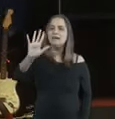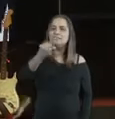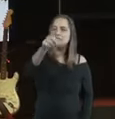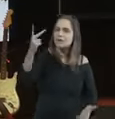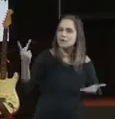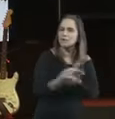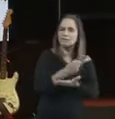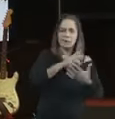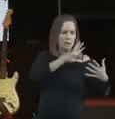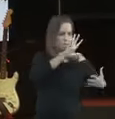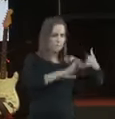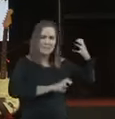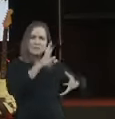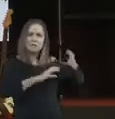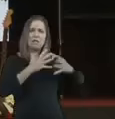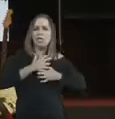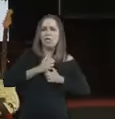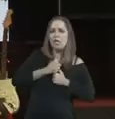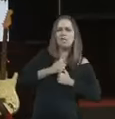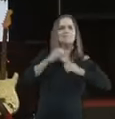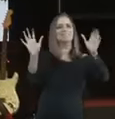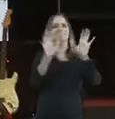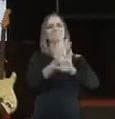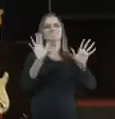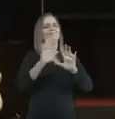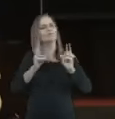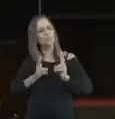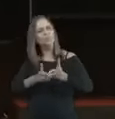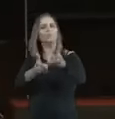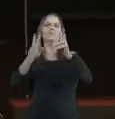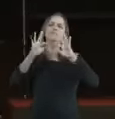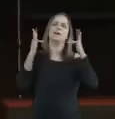mesmo assim continuamos sendo família. E vamos nos perdoar e vamos seguir em frente, amém?